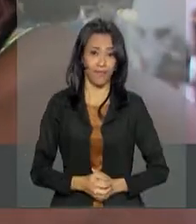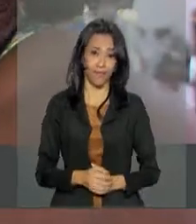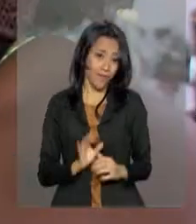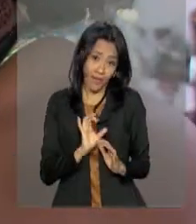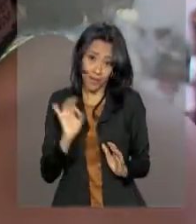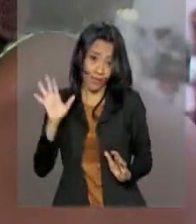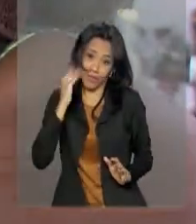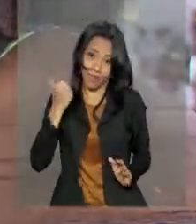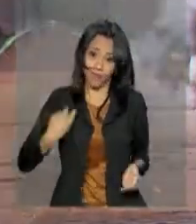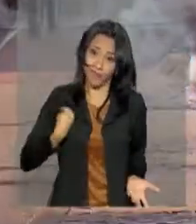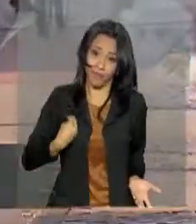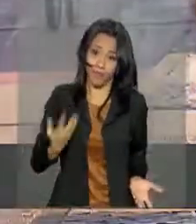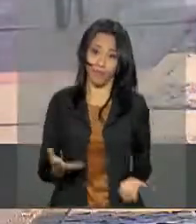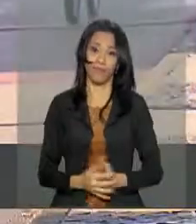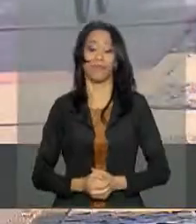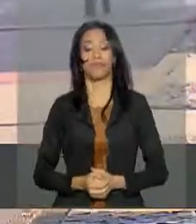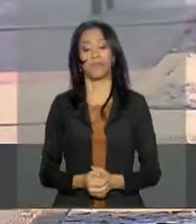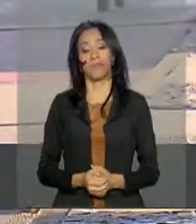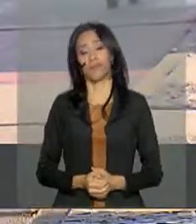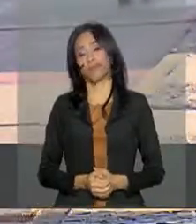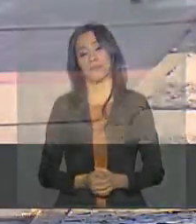é só saber viver